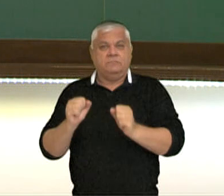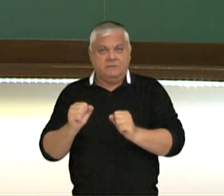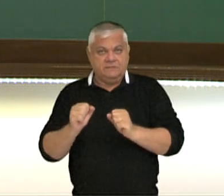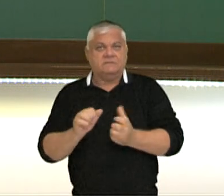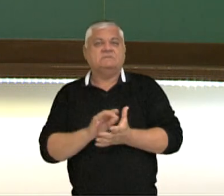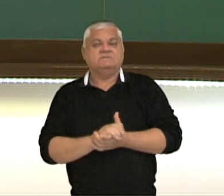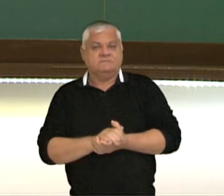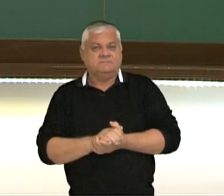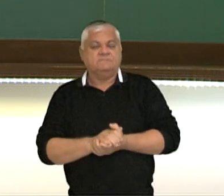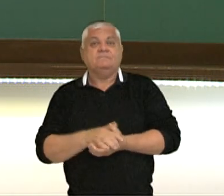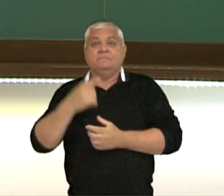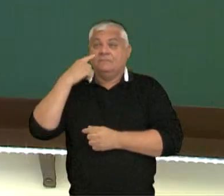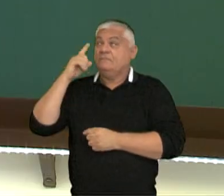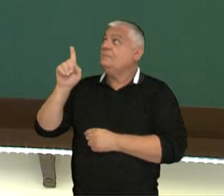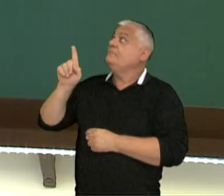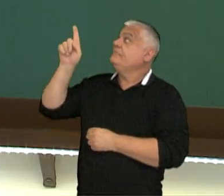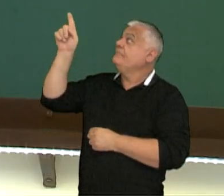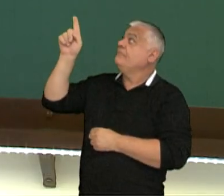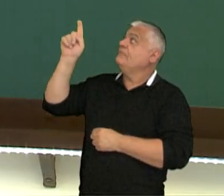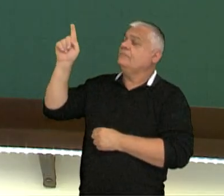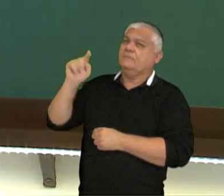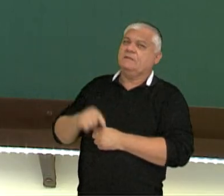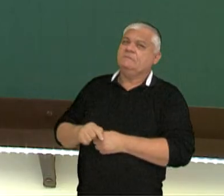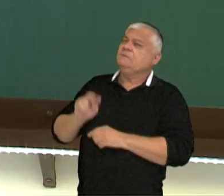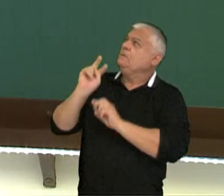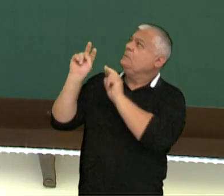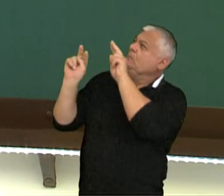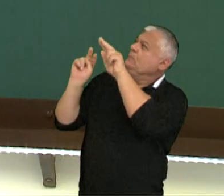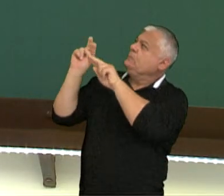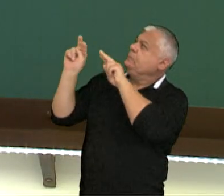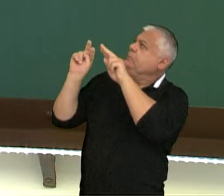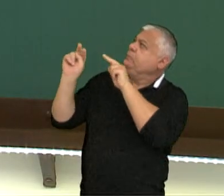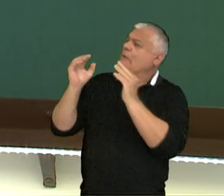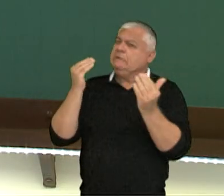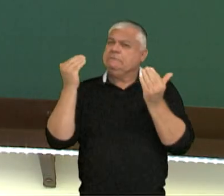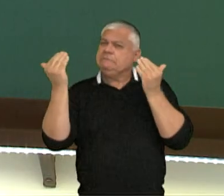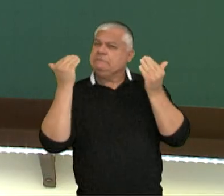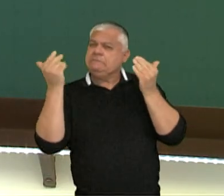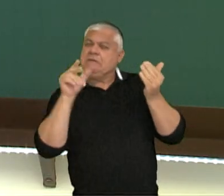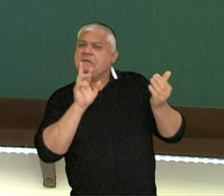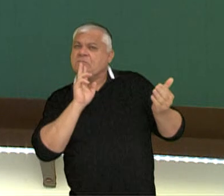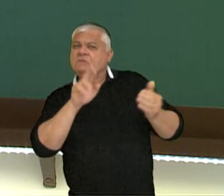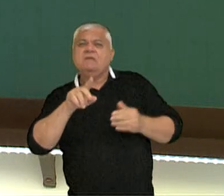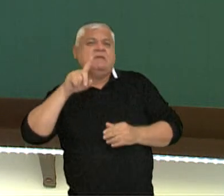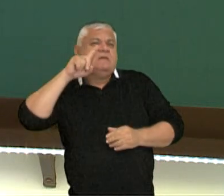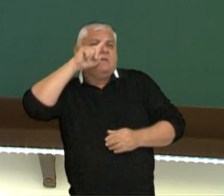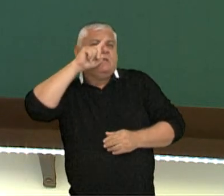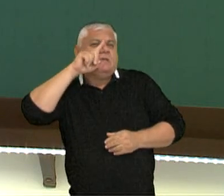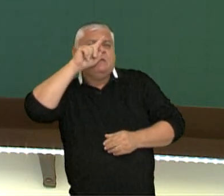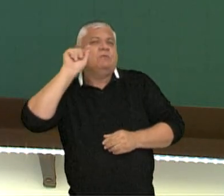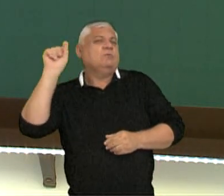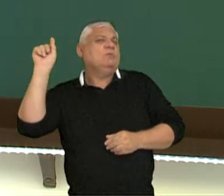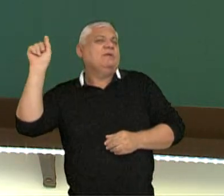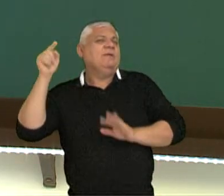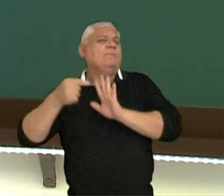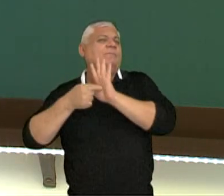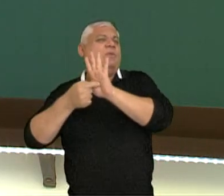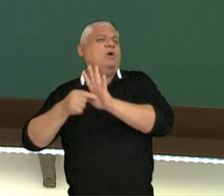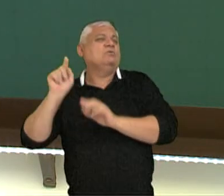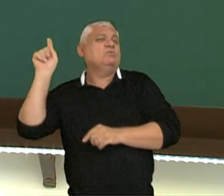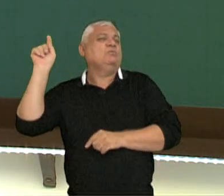que analisar a imagem ao lado e responder qual o risco ambiental está sendo retratado